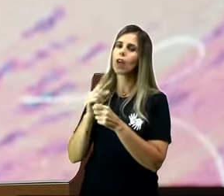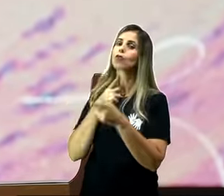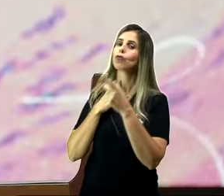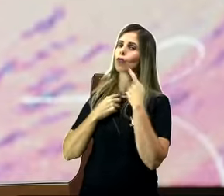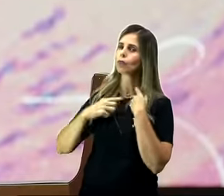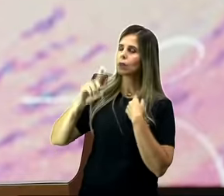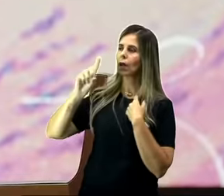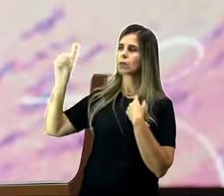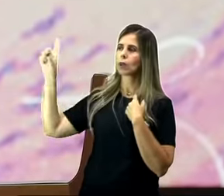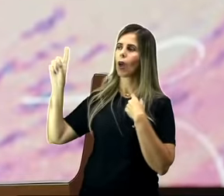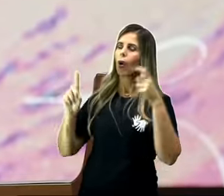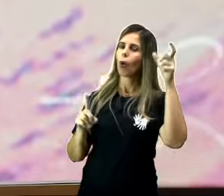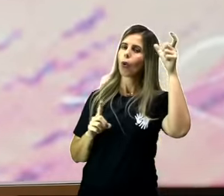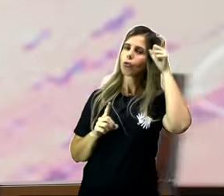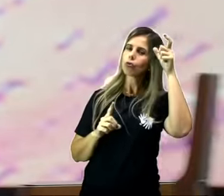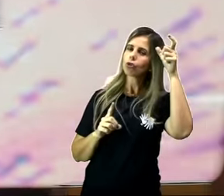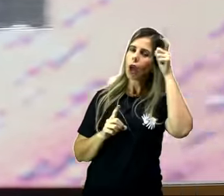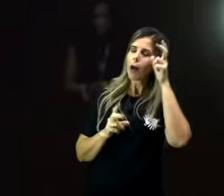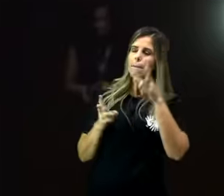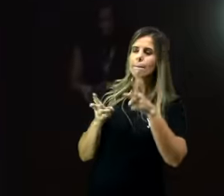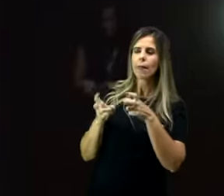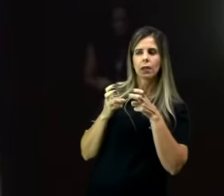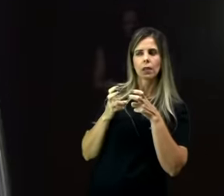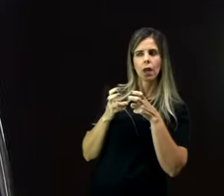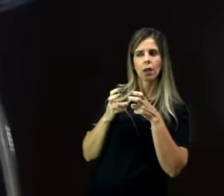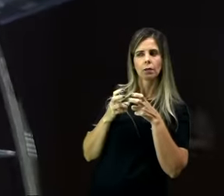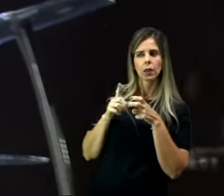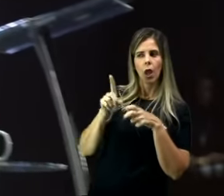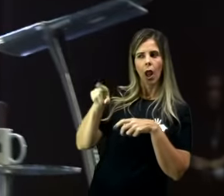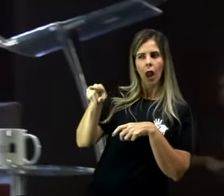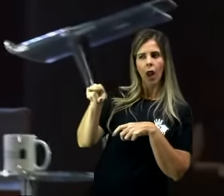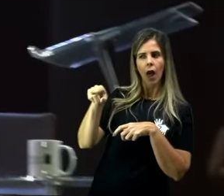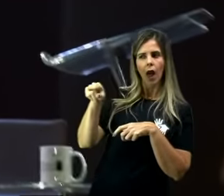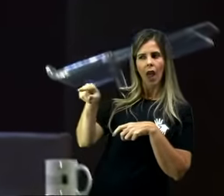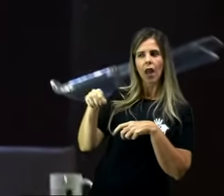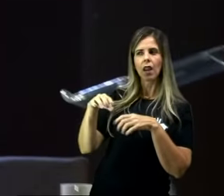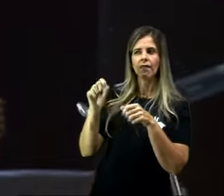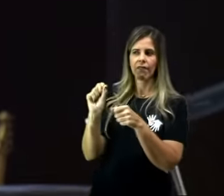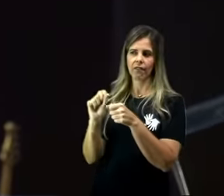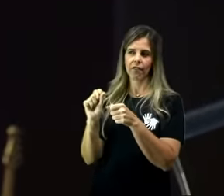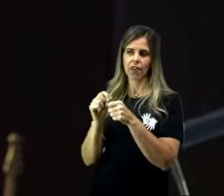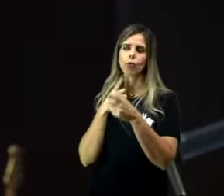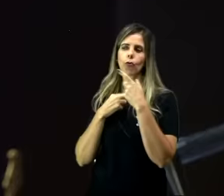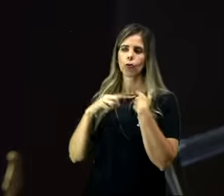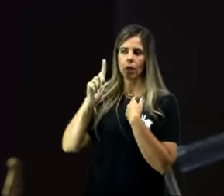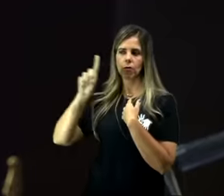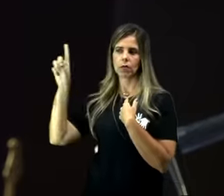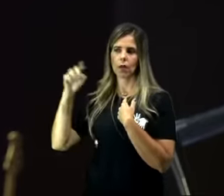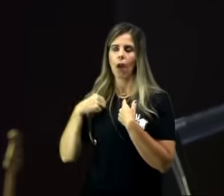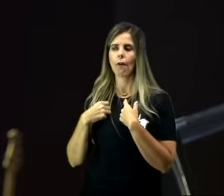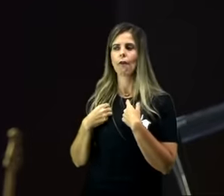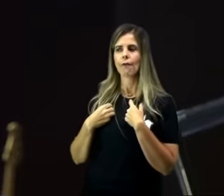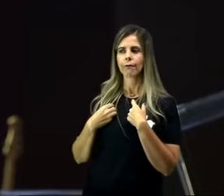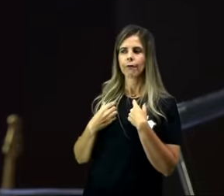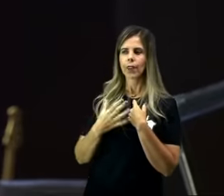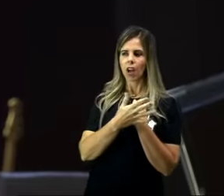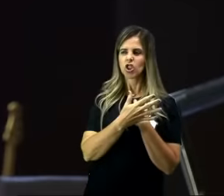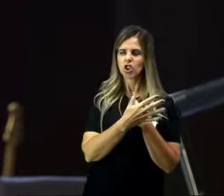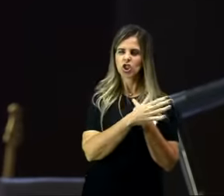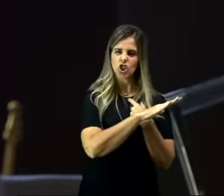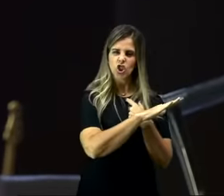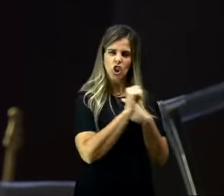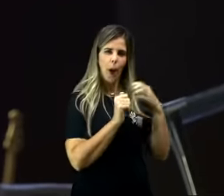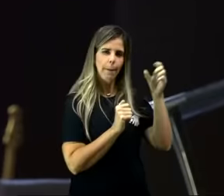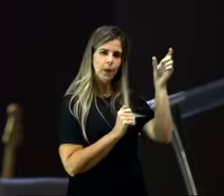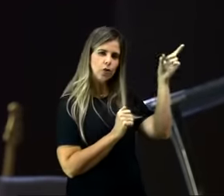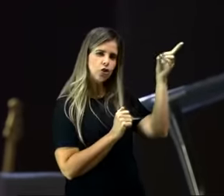É impossível alguém que está na direção do propósito de Deus não enfrentar vento contrário. Impossível. Ai, pastor, eu não aguento esse negócio de vento contrário.